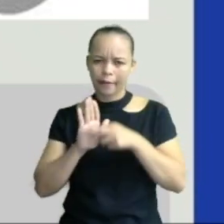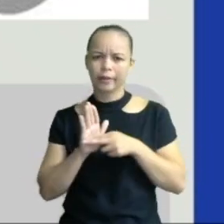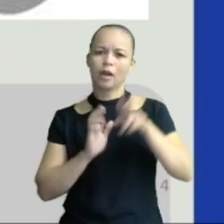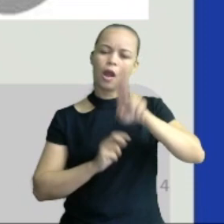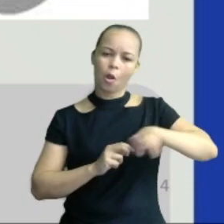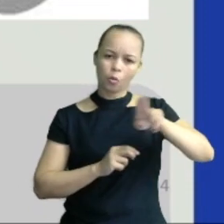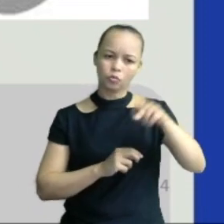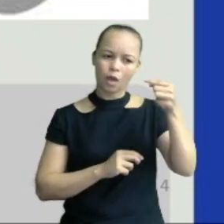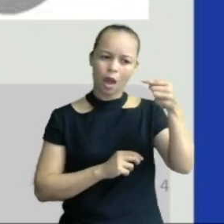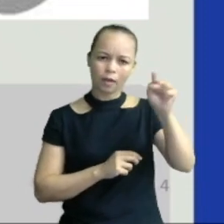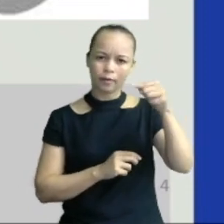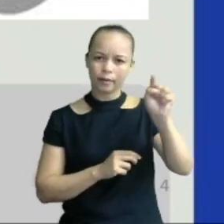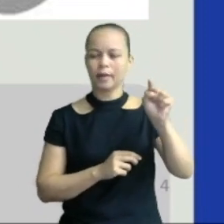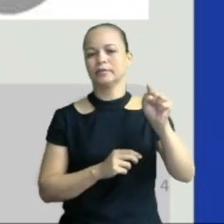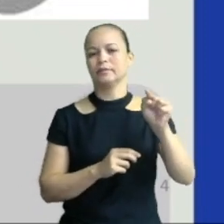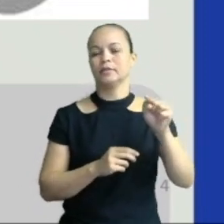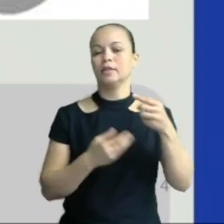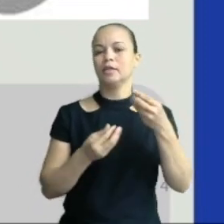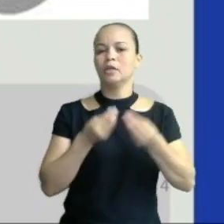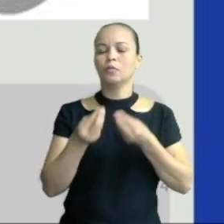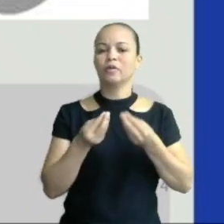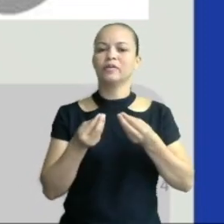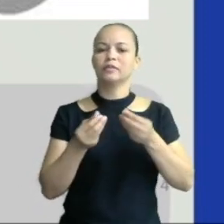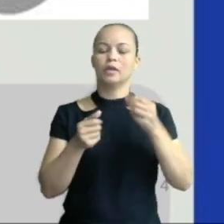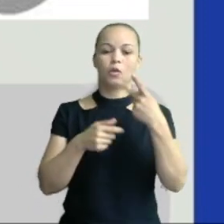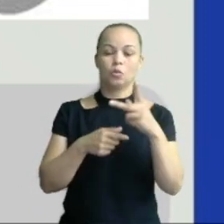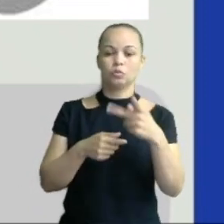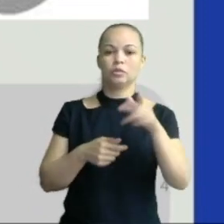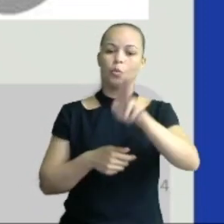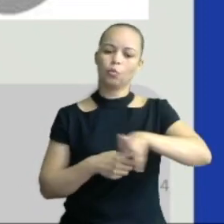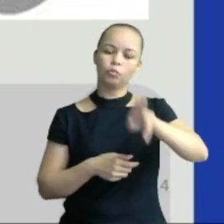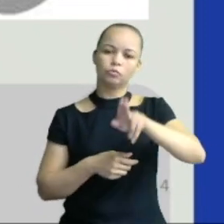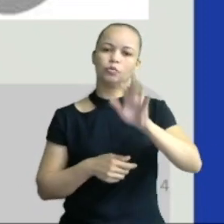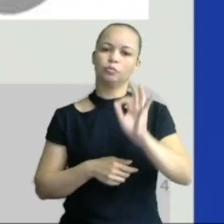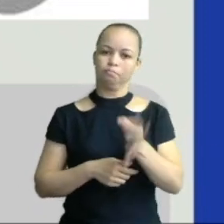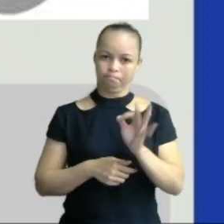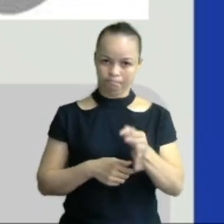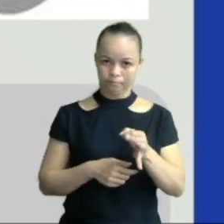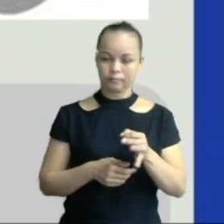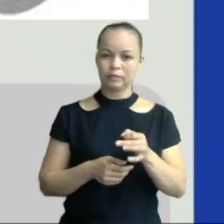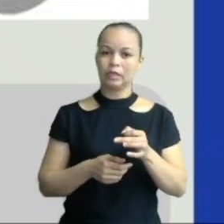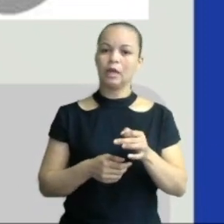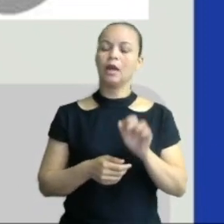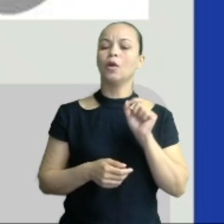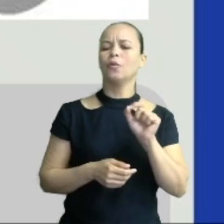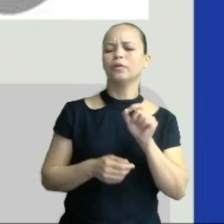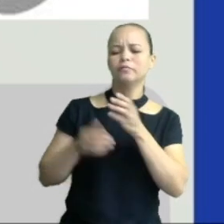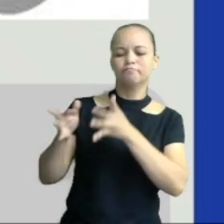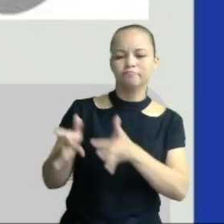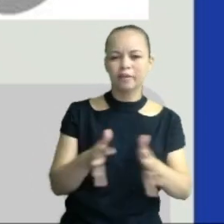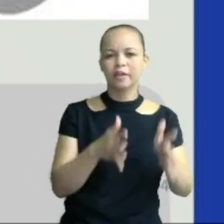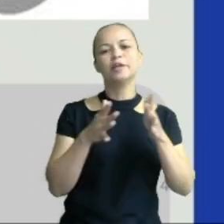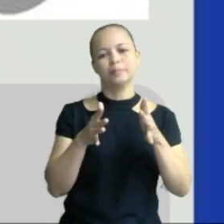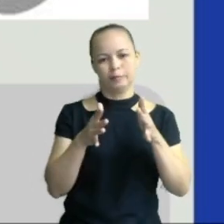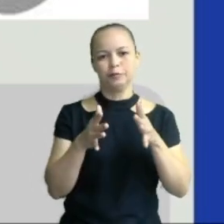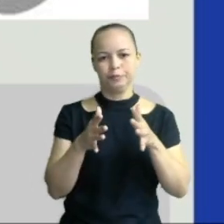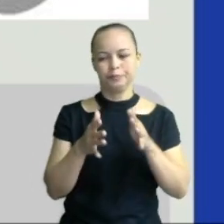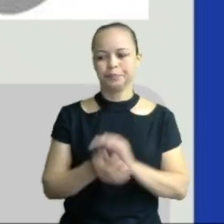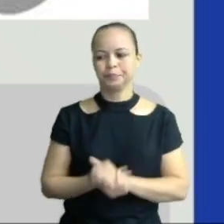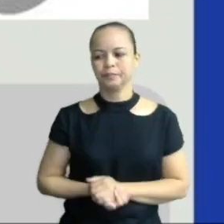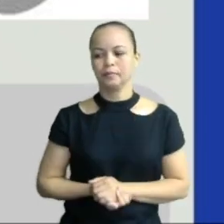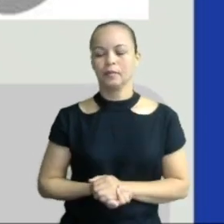para nunca deixar de fazer o seu uso correto. É o que é o que veremos a seguir,